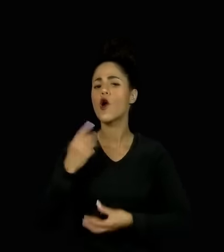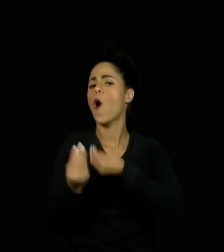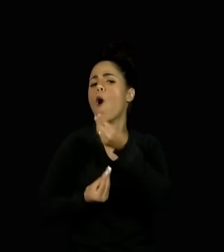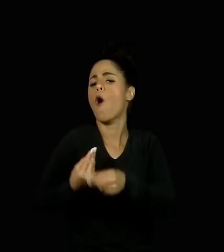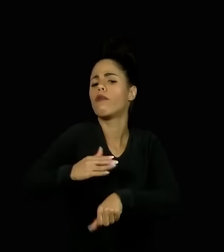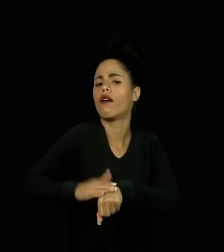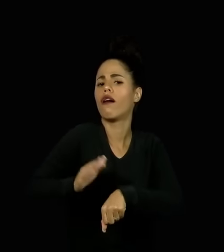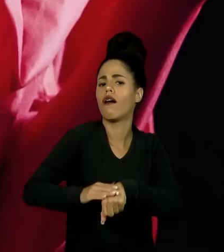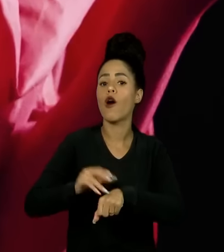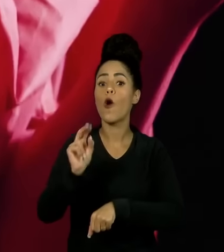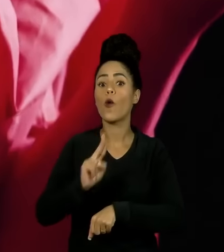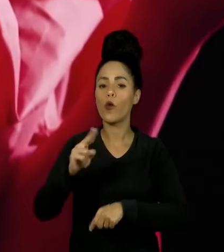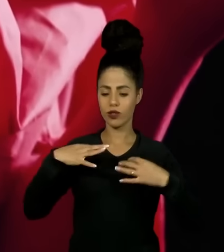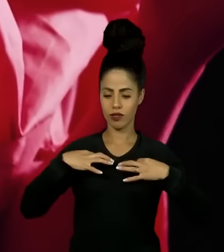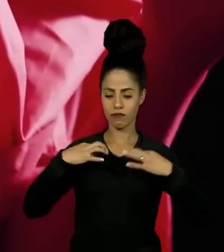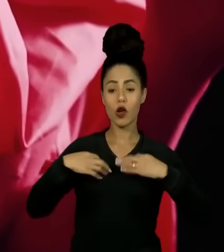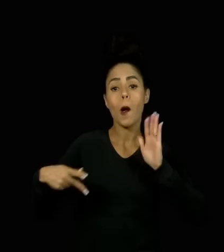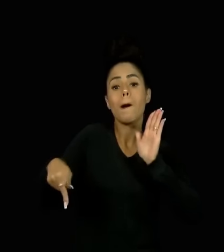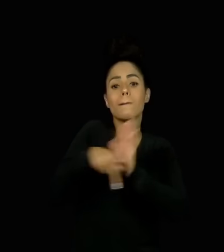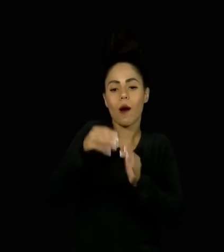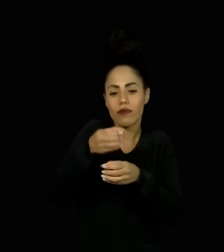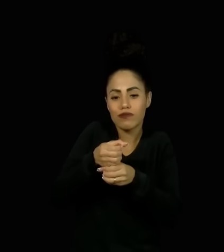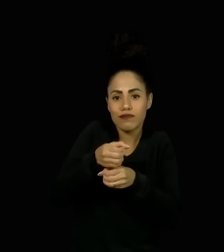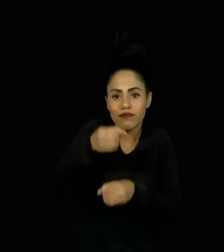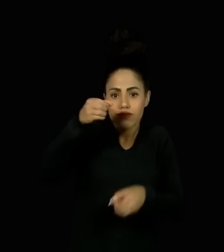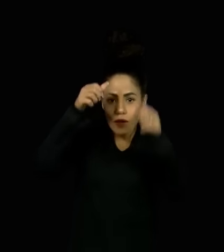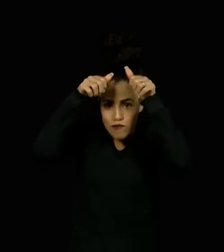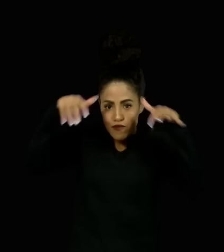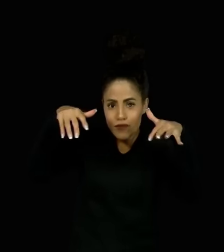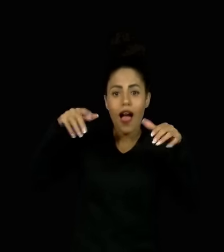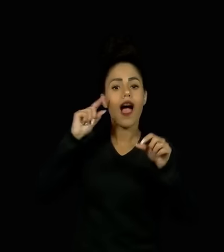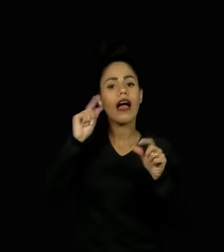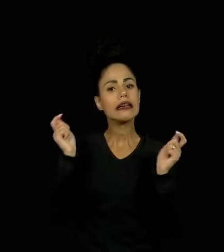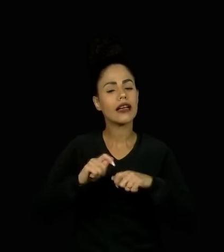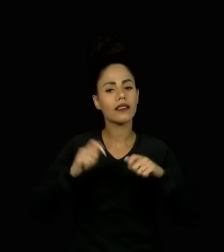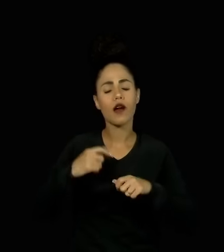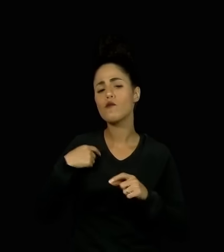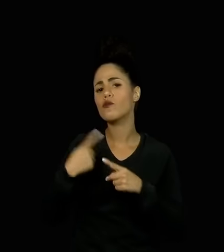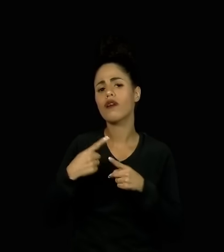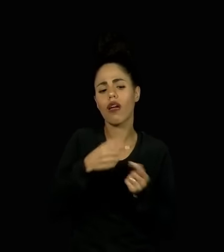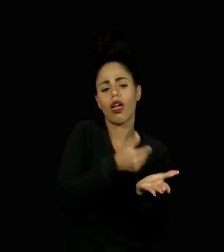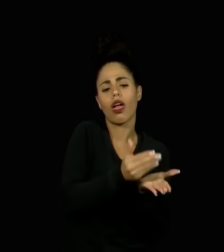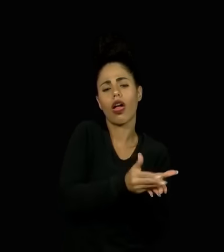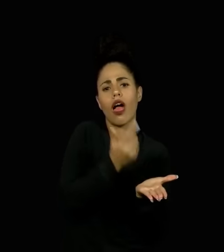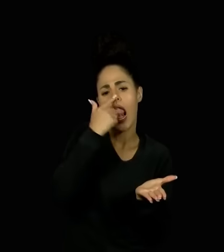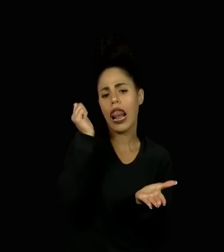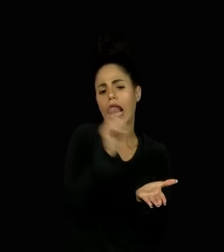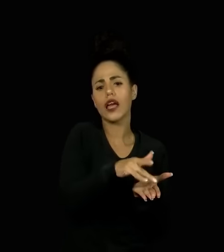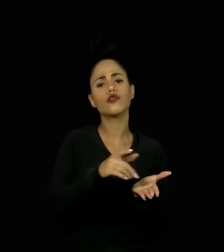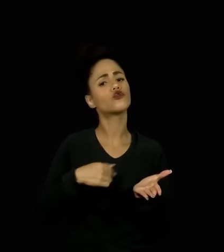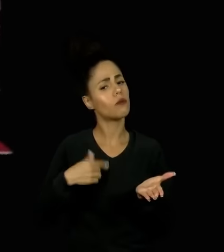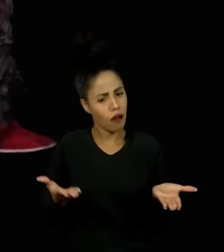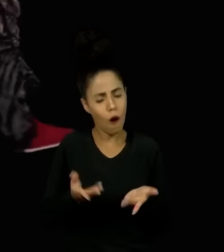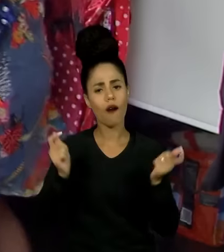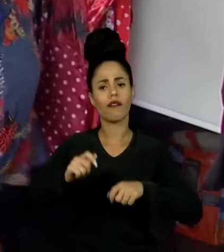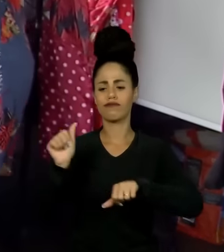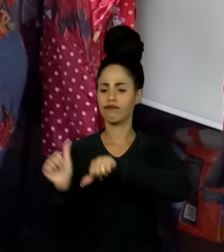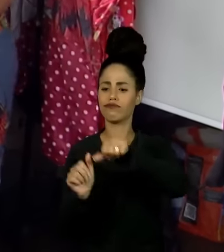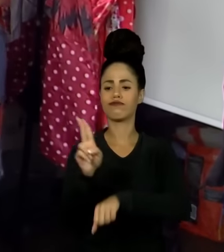feitas de tecidos de guarda-chuvas usados e descartados que iriam para aterros